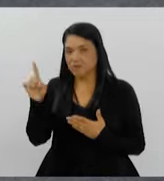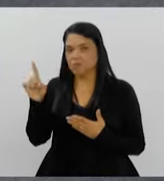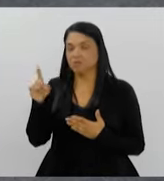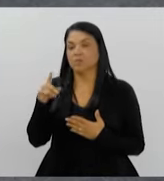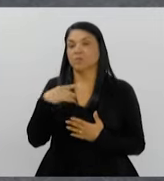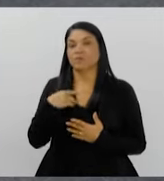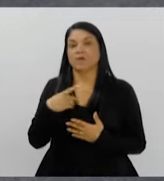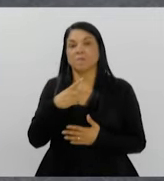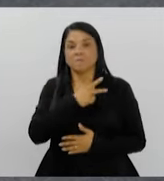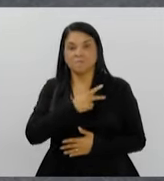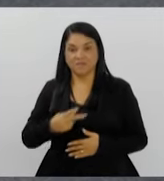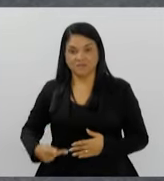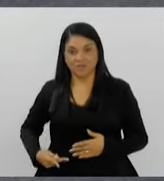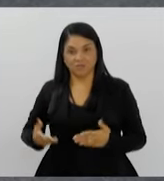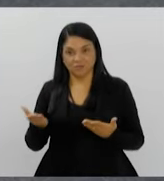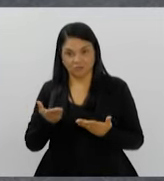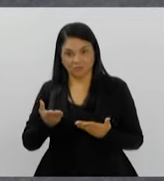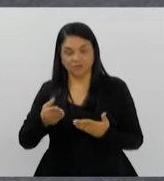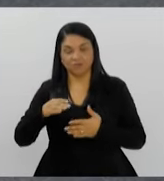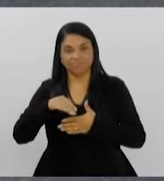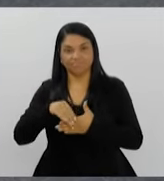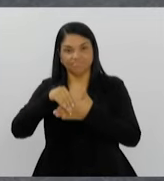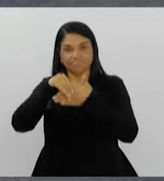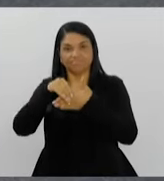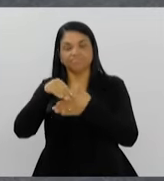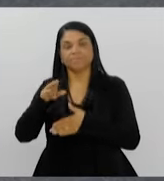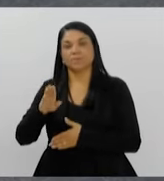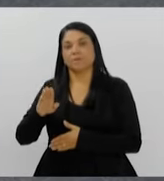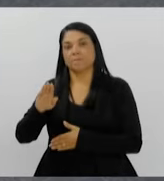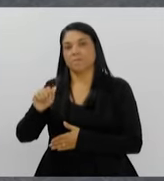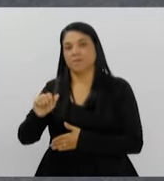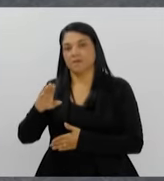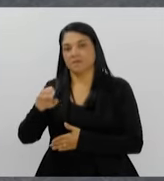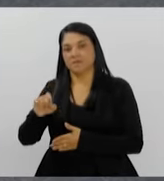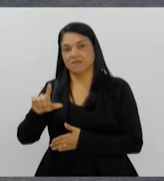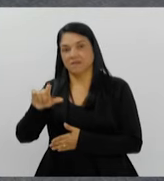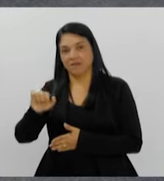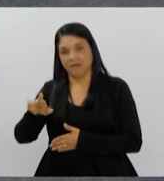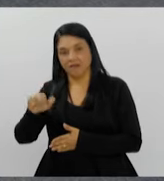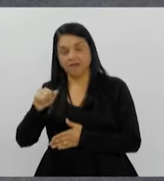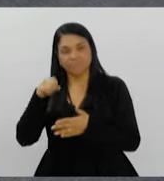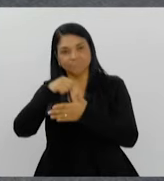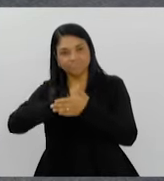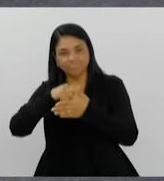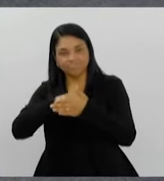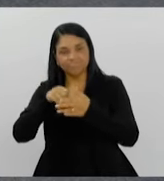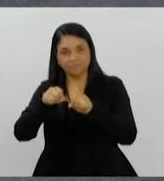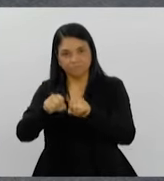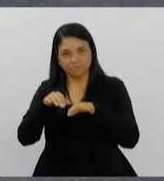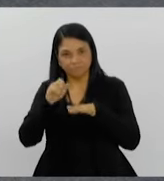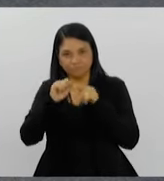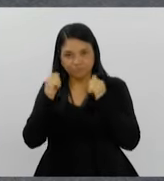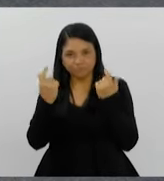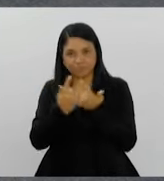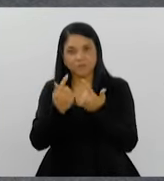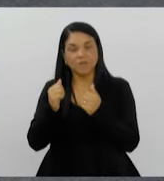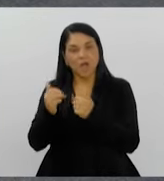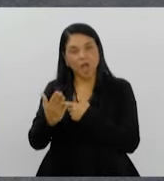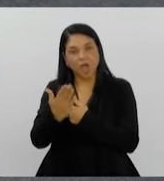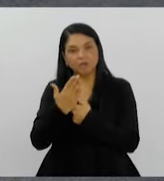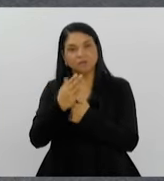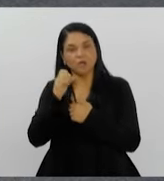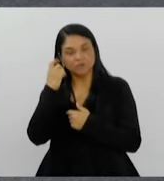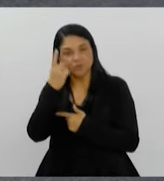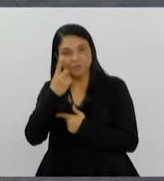à frente dessa dessa luta da Batalha aqui no Parlamento junto conosco para nos dar voz para nos ajudar para que